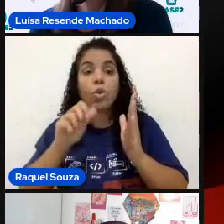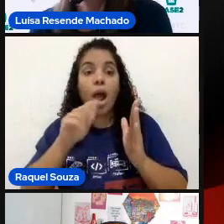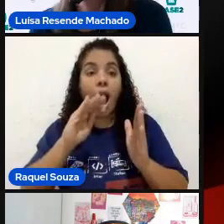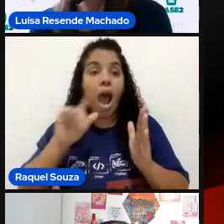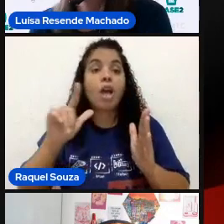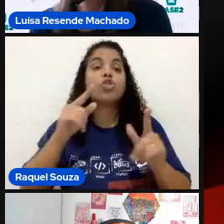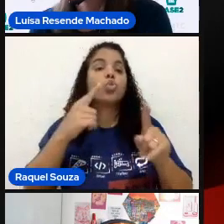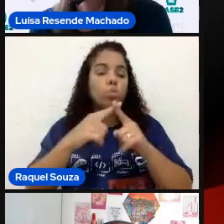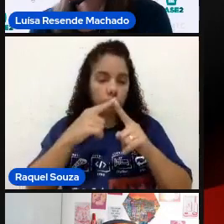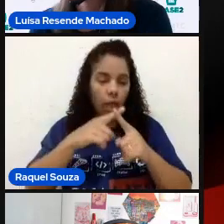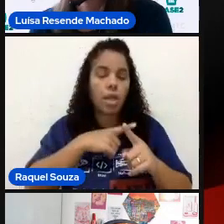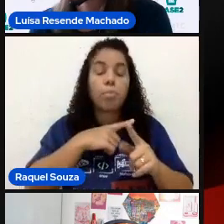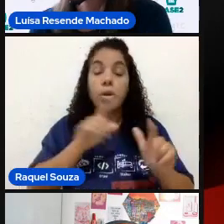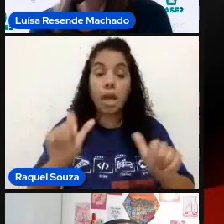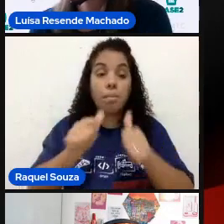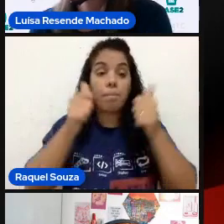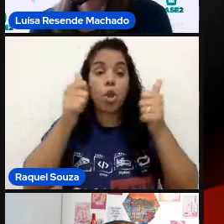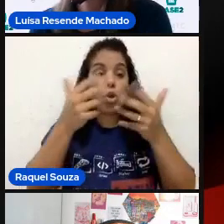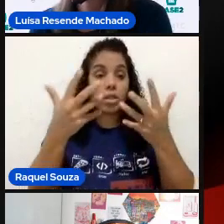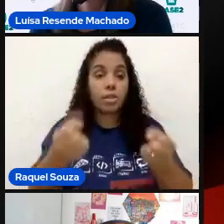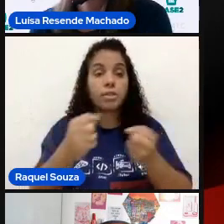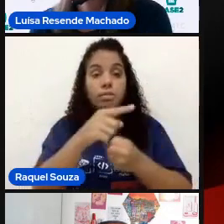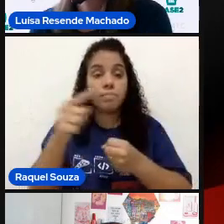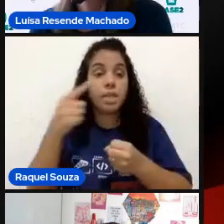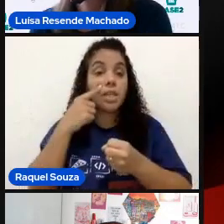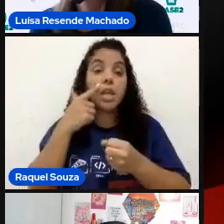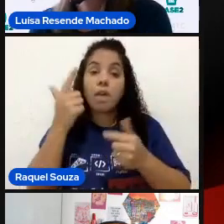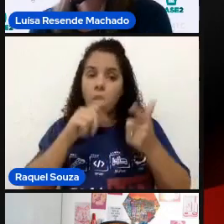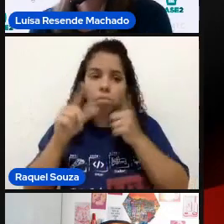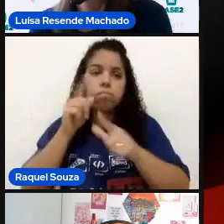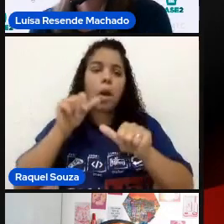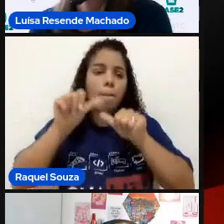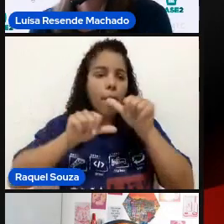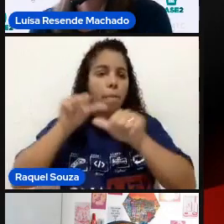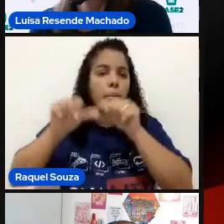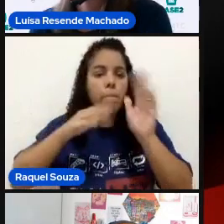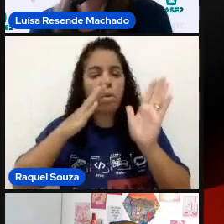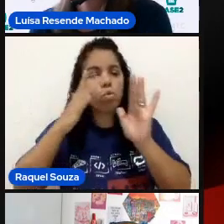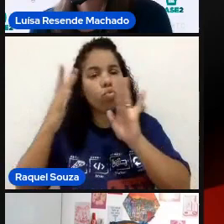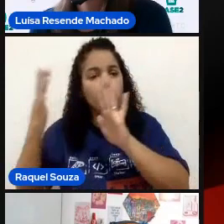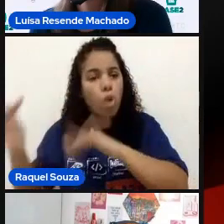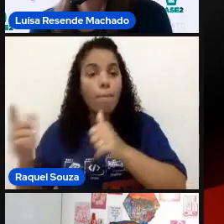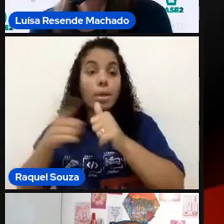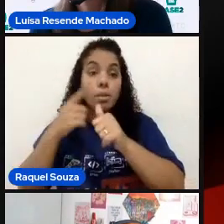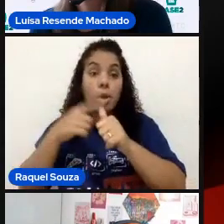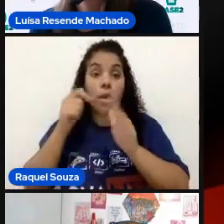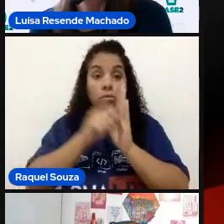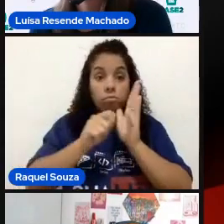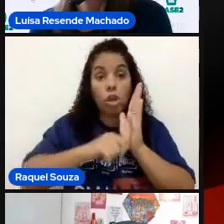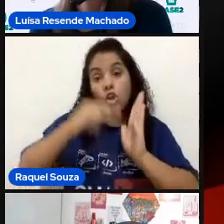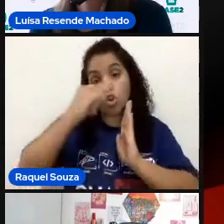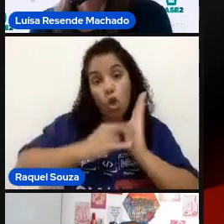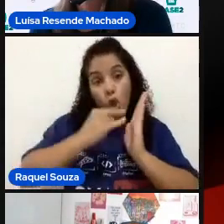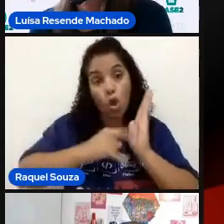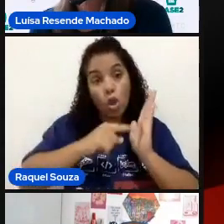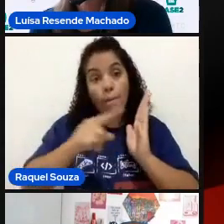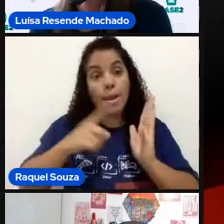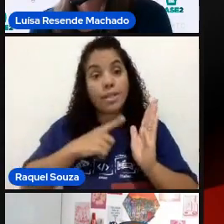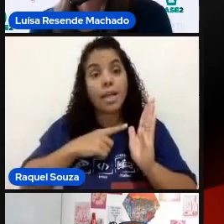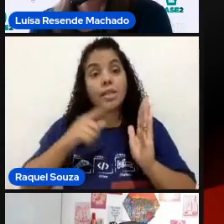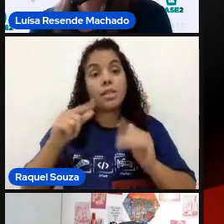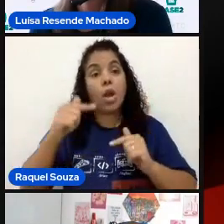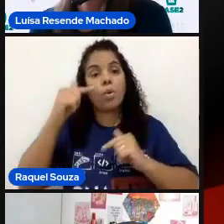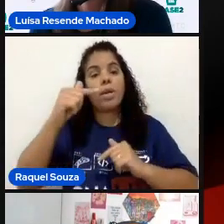comporta melhorias e mudanças. Então, a gente vai conseguindo mudar ao longo. Mas, por uma primeira, eu escreveria uma documentação em Gherkin, por exemplo,